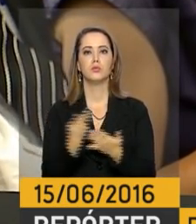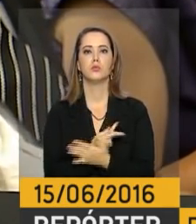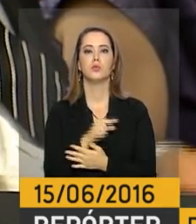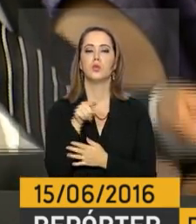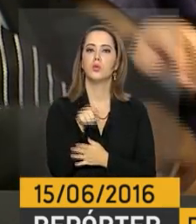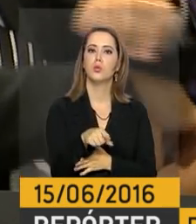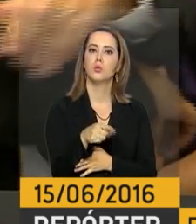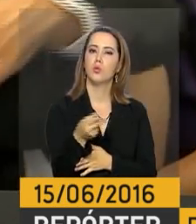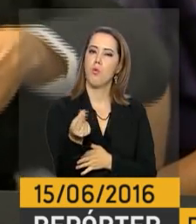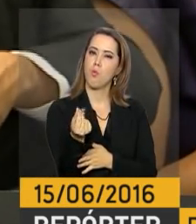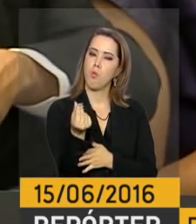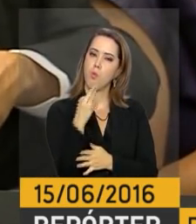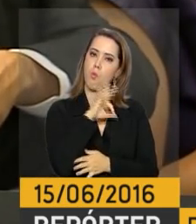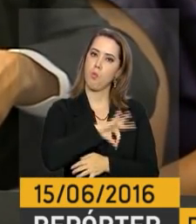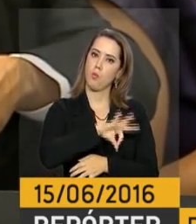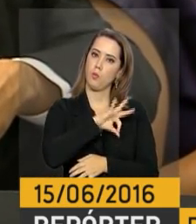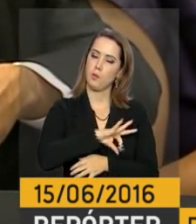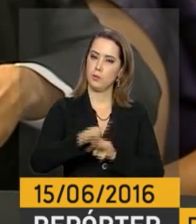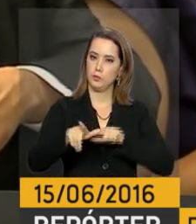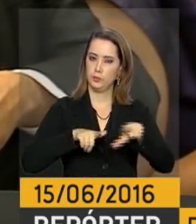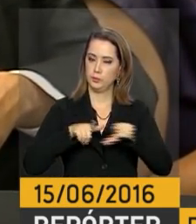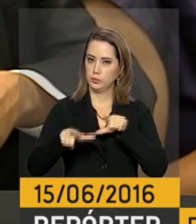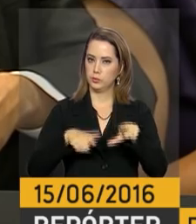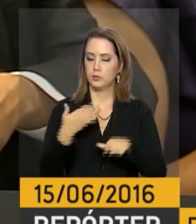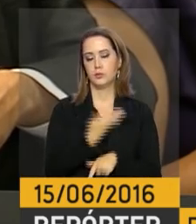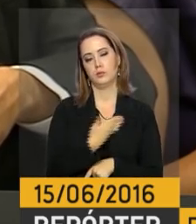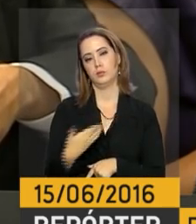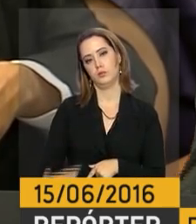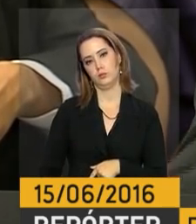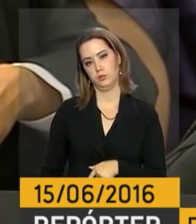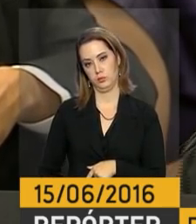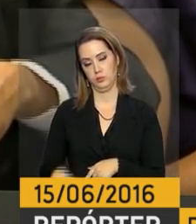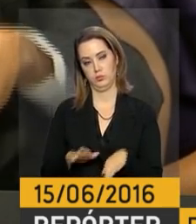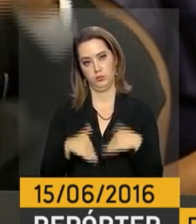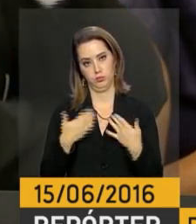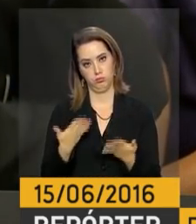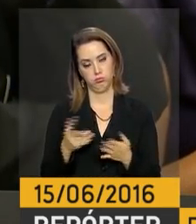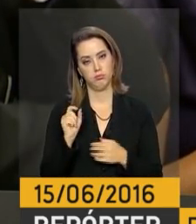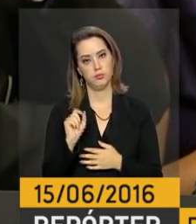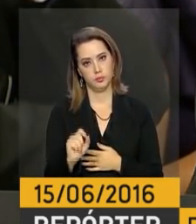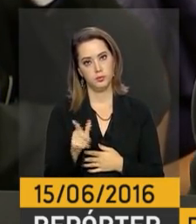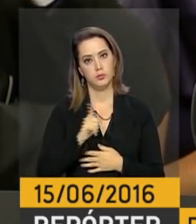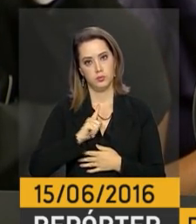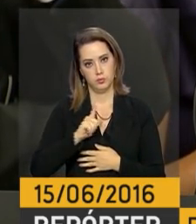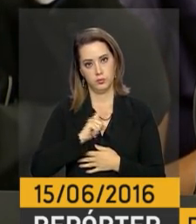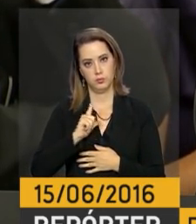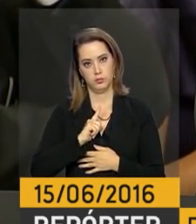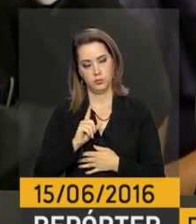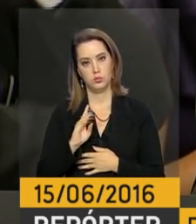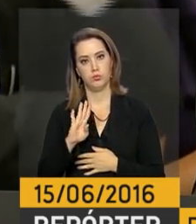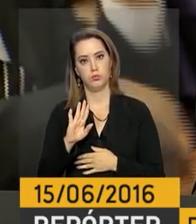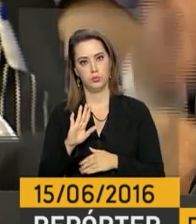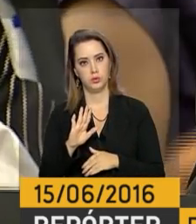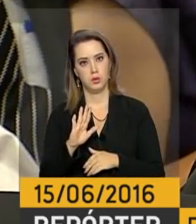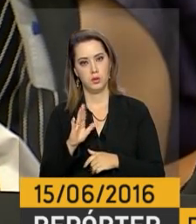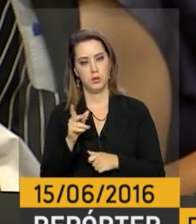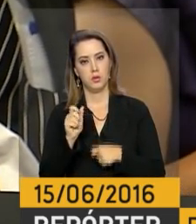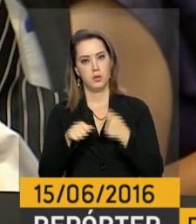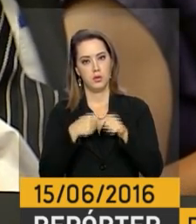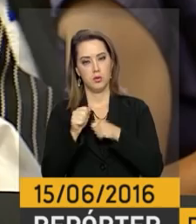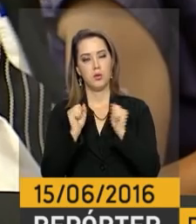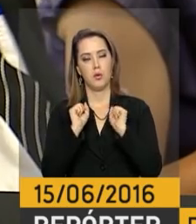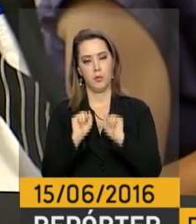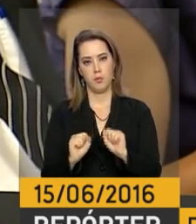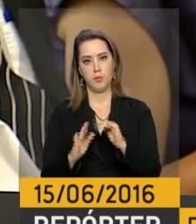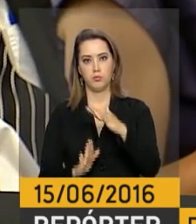medida paraa folha do do funcionalismo em geral, já que há previsões aí por conta dos reajustes recentes, que ela